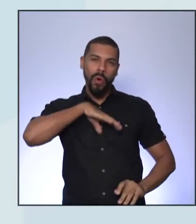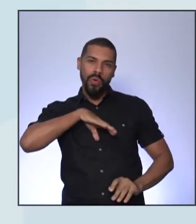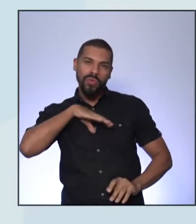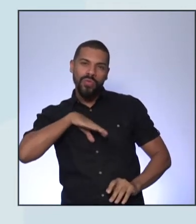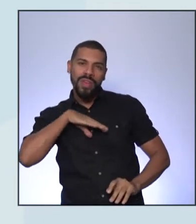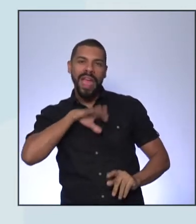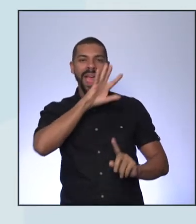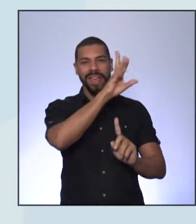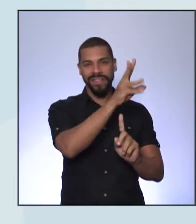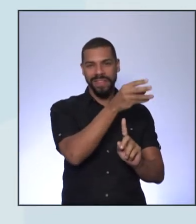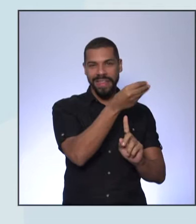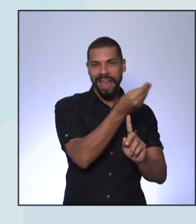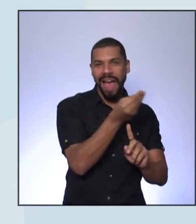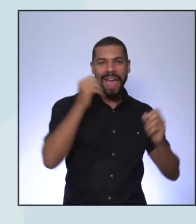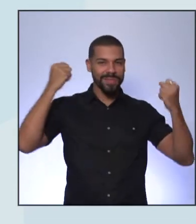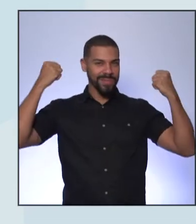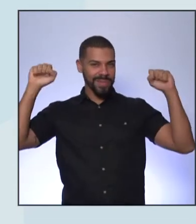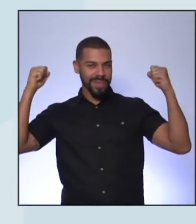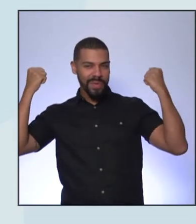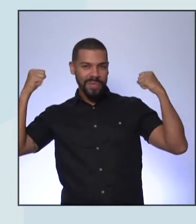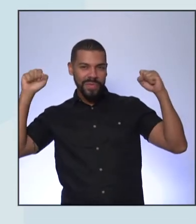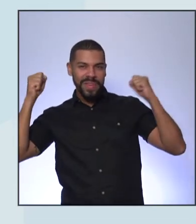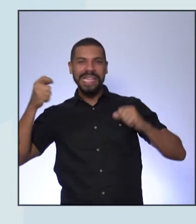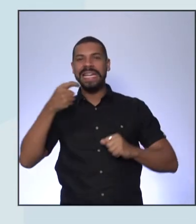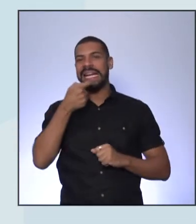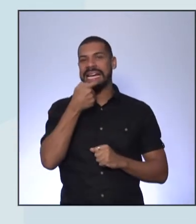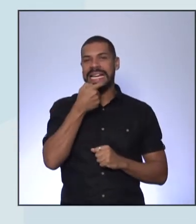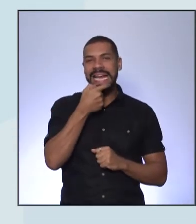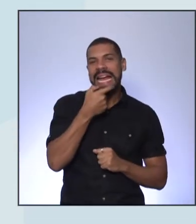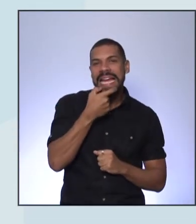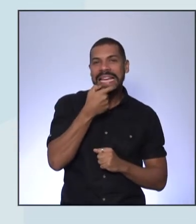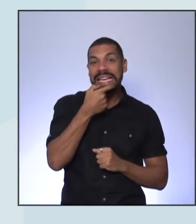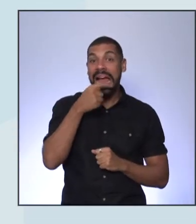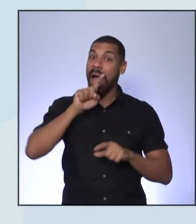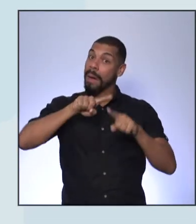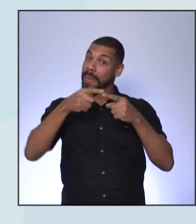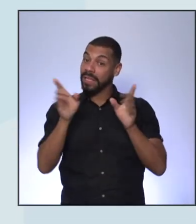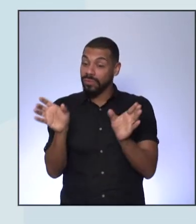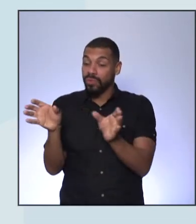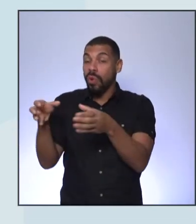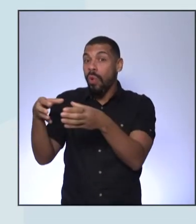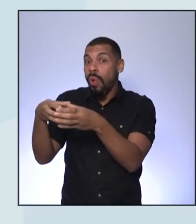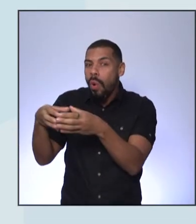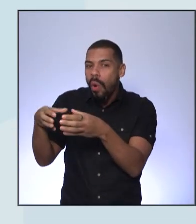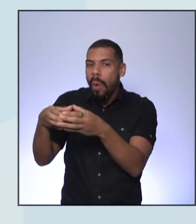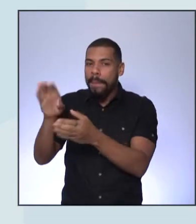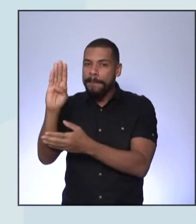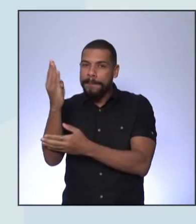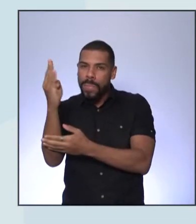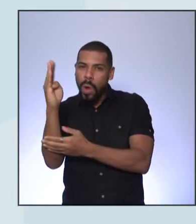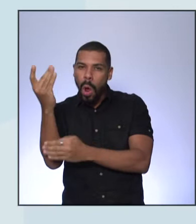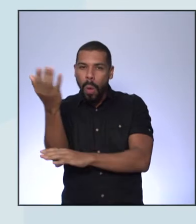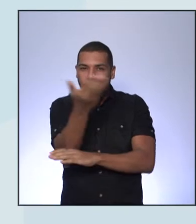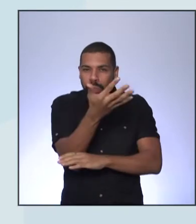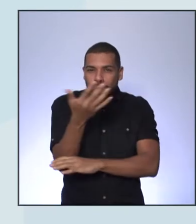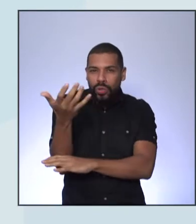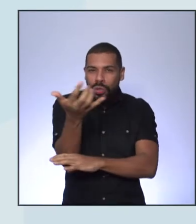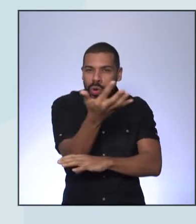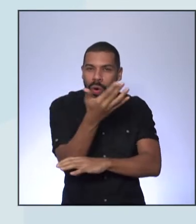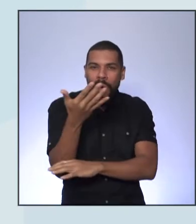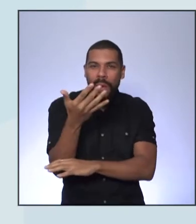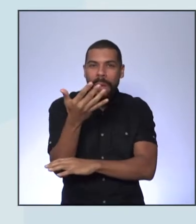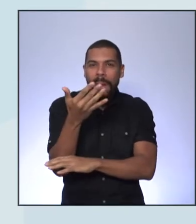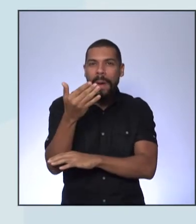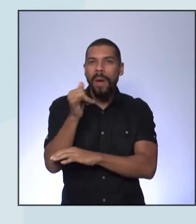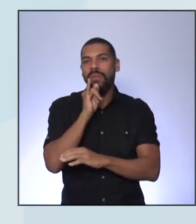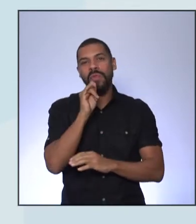de arte, educação física, inglês. Se vocês são mais para biológica, ciências da natureza, fica mais